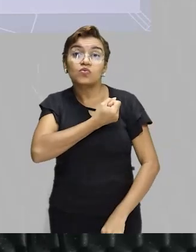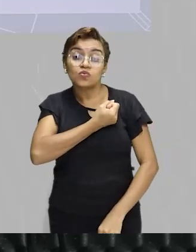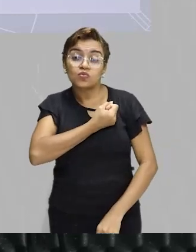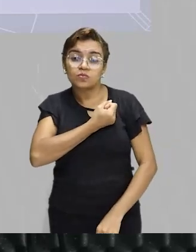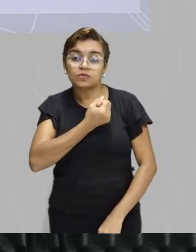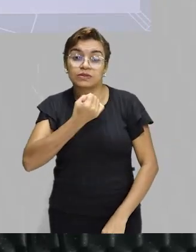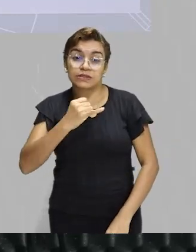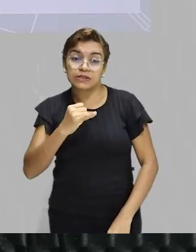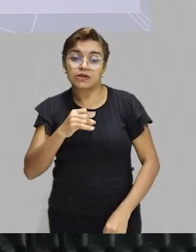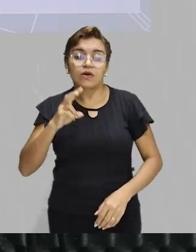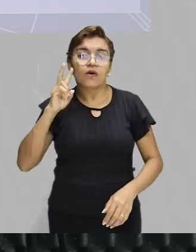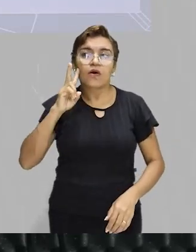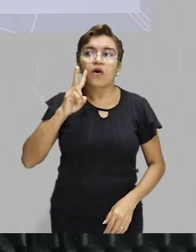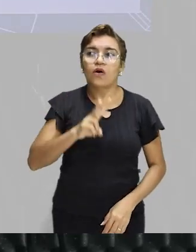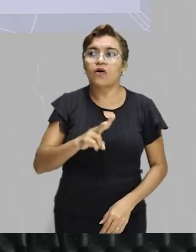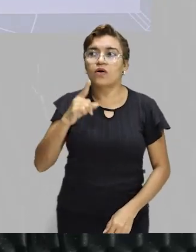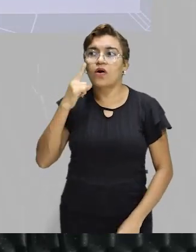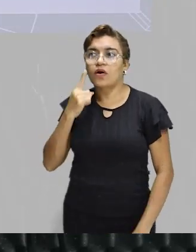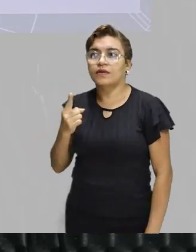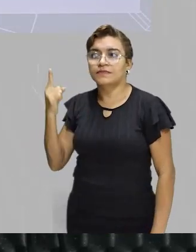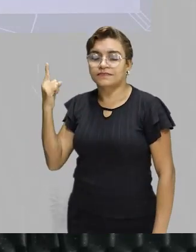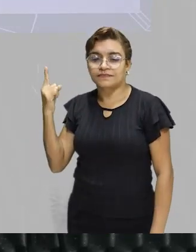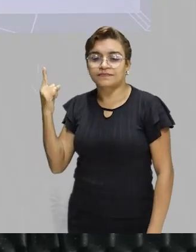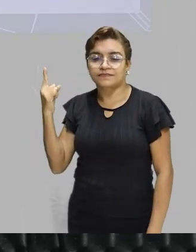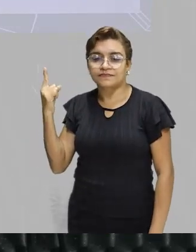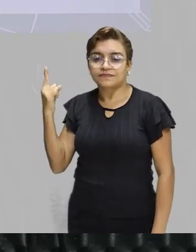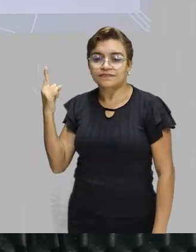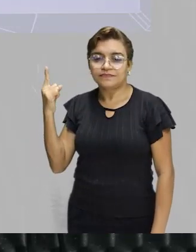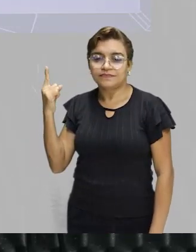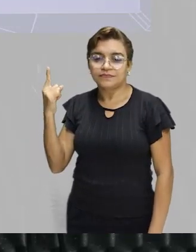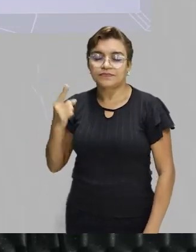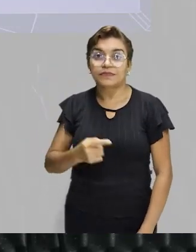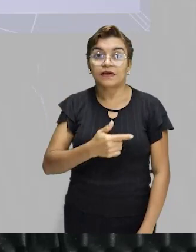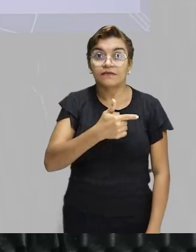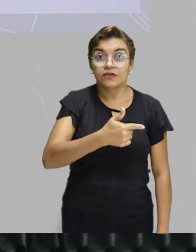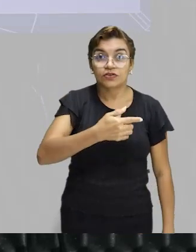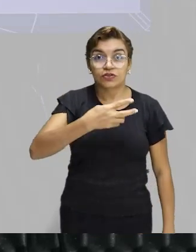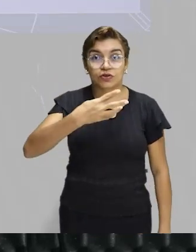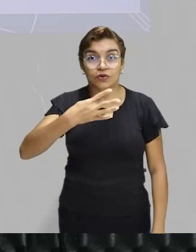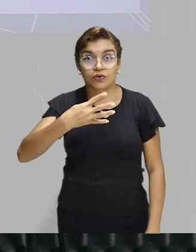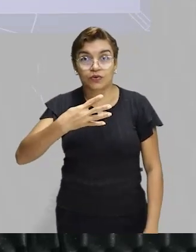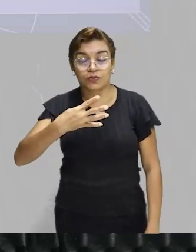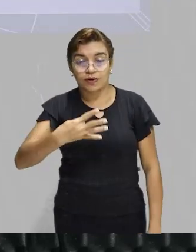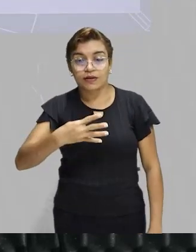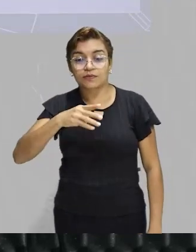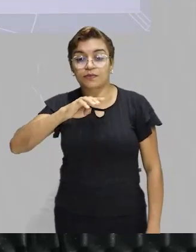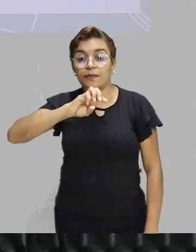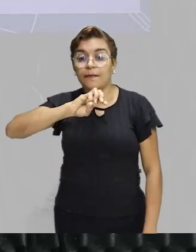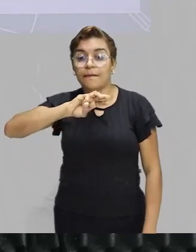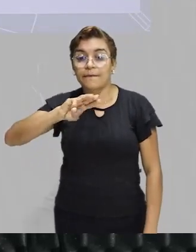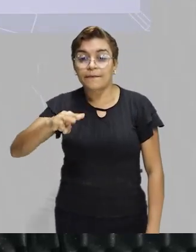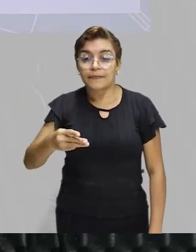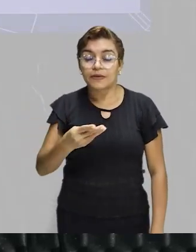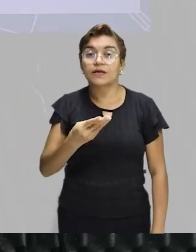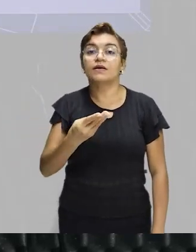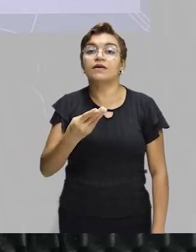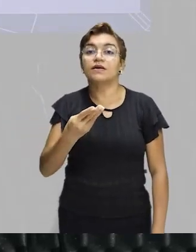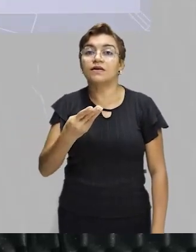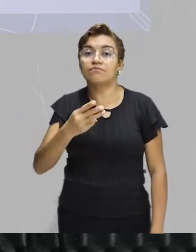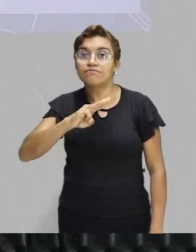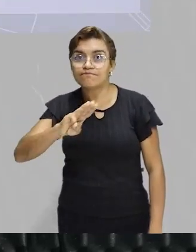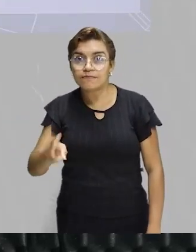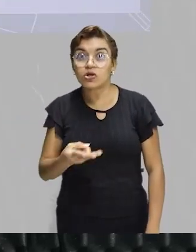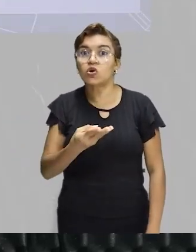aqui, eu tenho 24 million people, 24 milhões de pessoas. Eu consigo